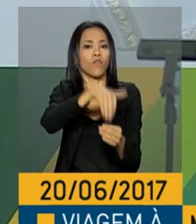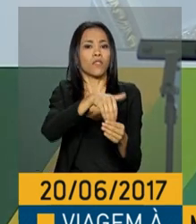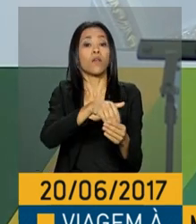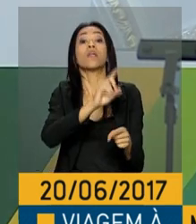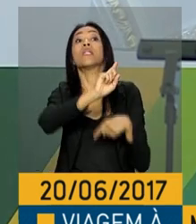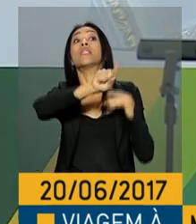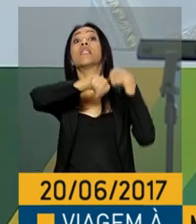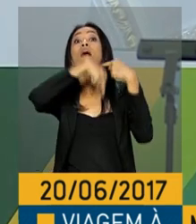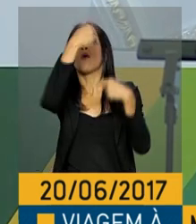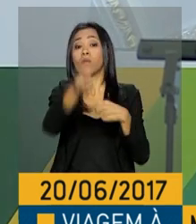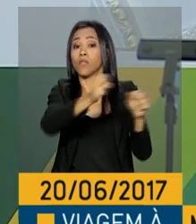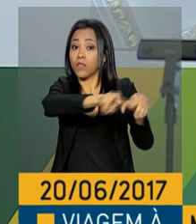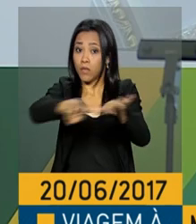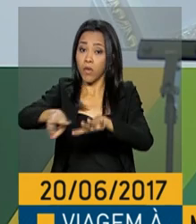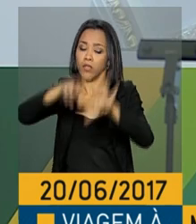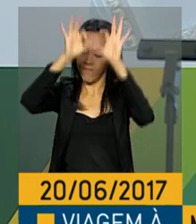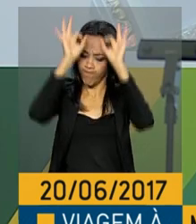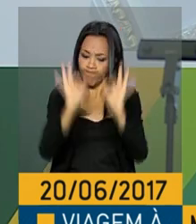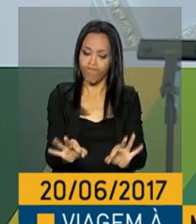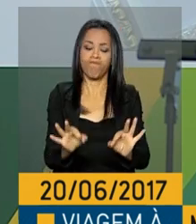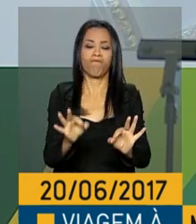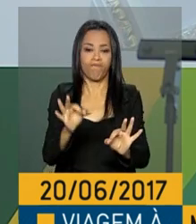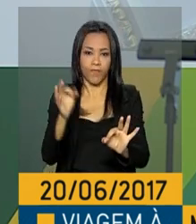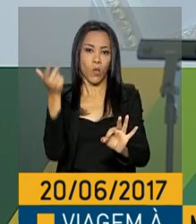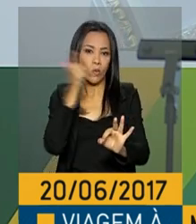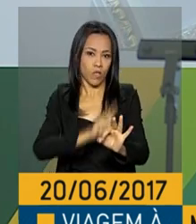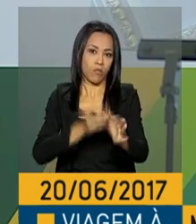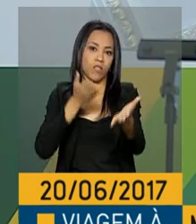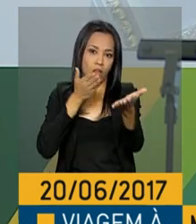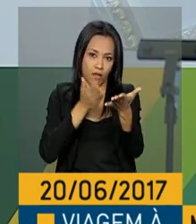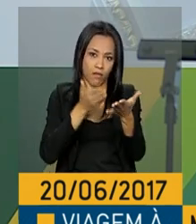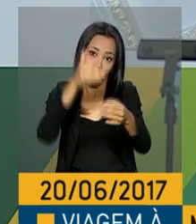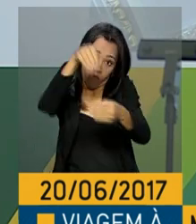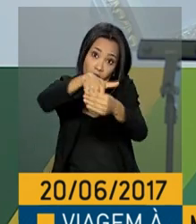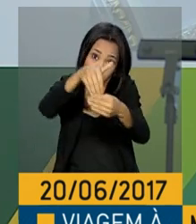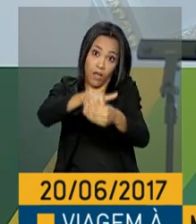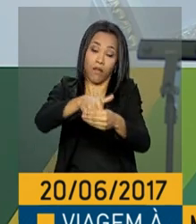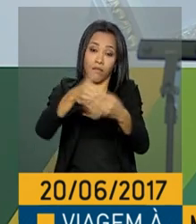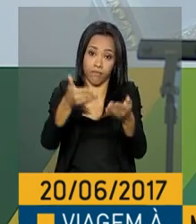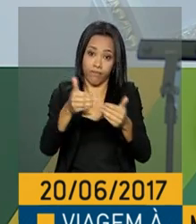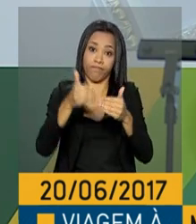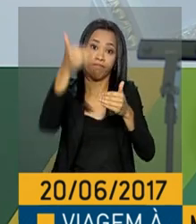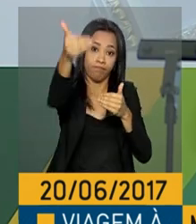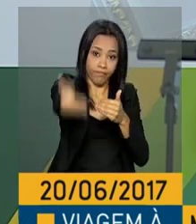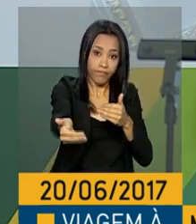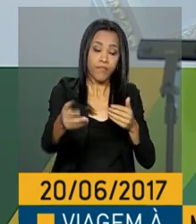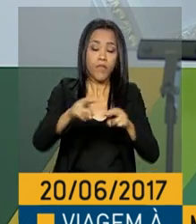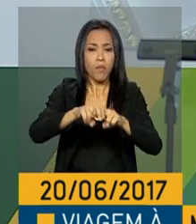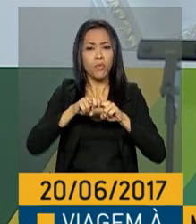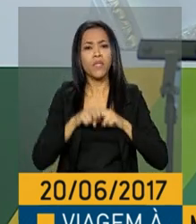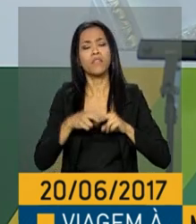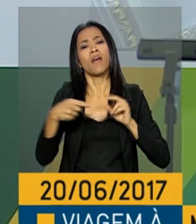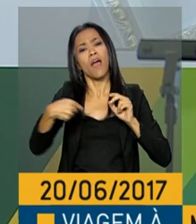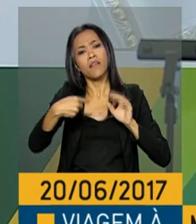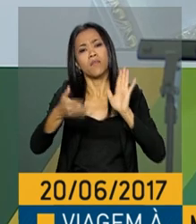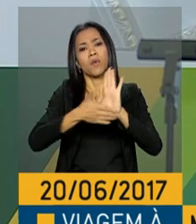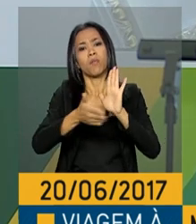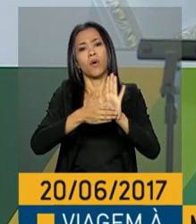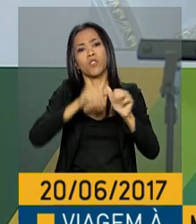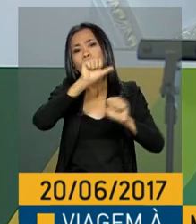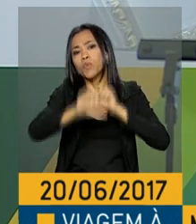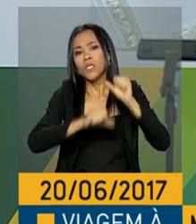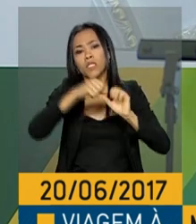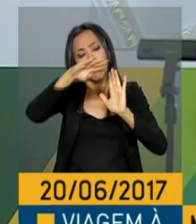em definitivo a reforma trabalhista. Portanto, essa agenda de reformas que eu estou descrevendo